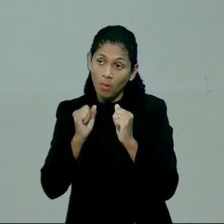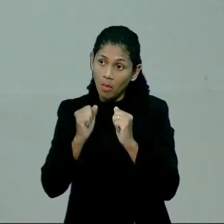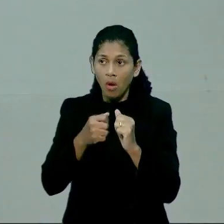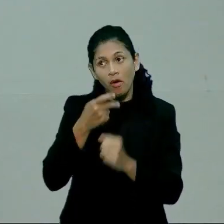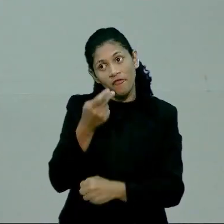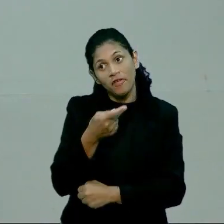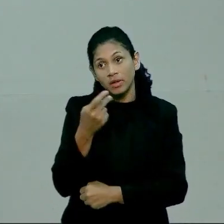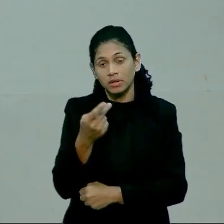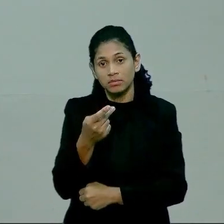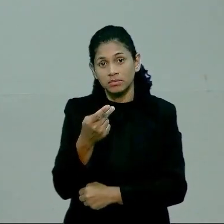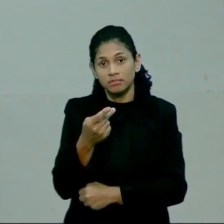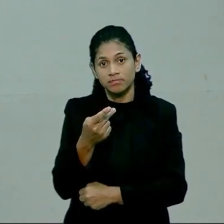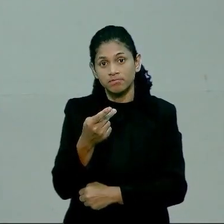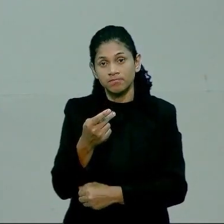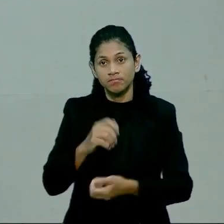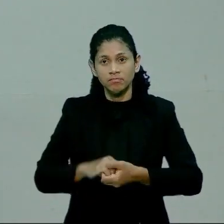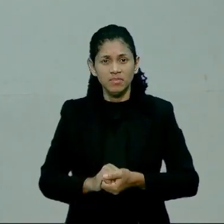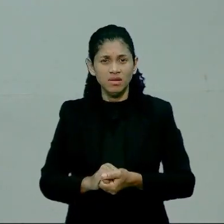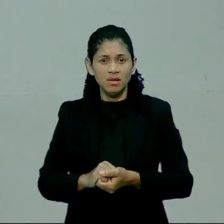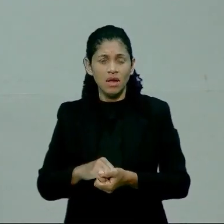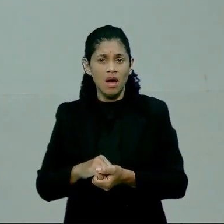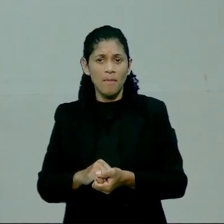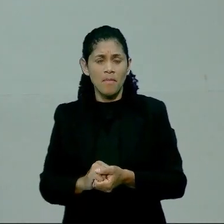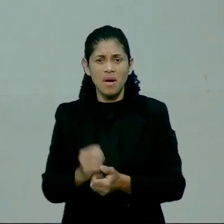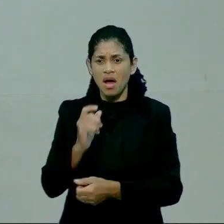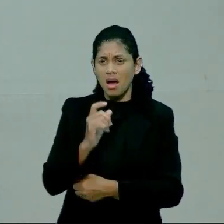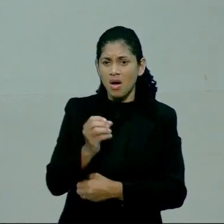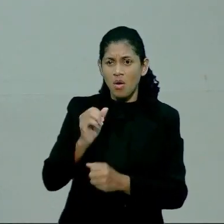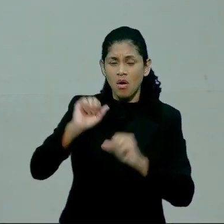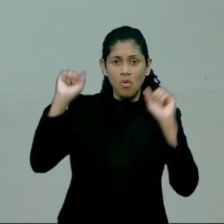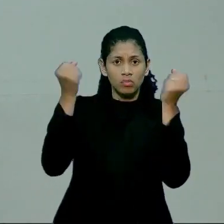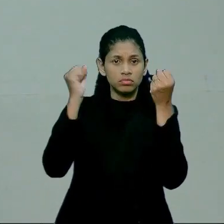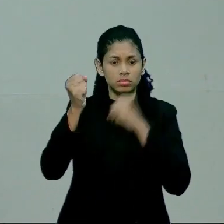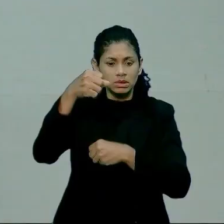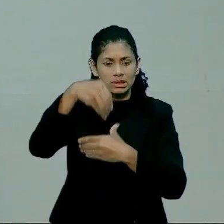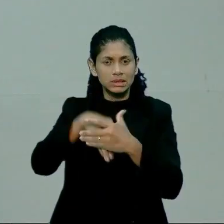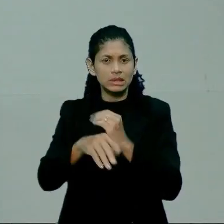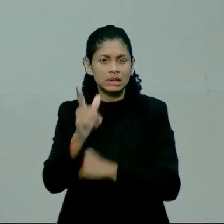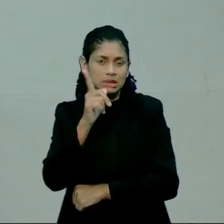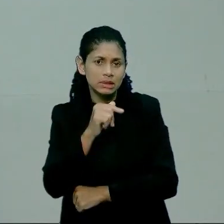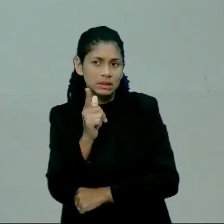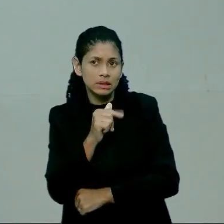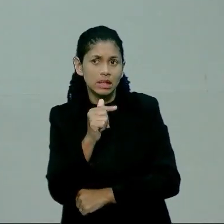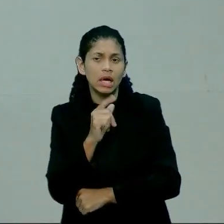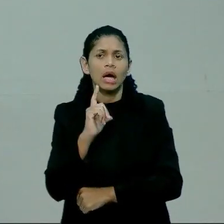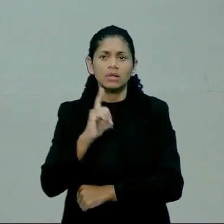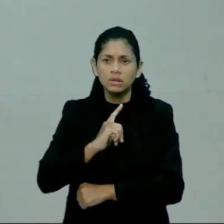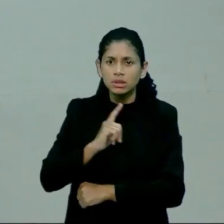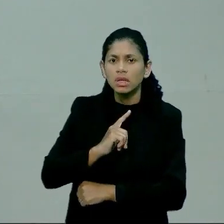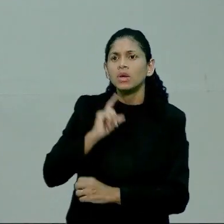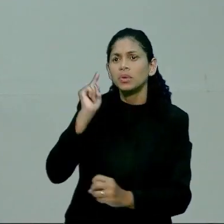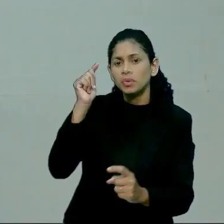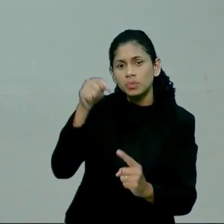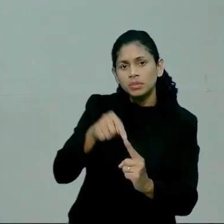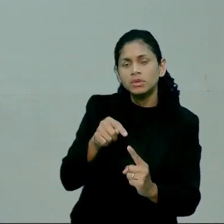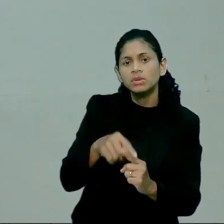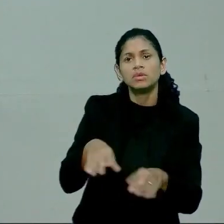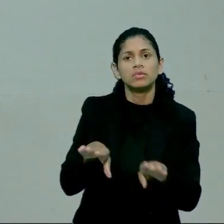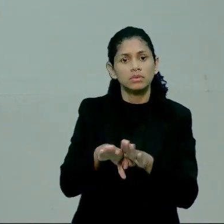hidroginástica ela tem essa percepção e ela é mais adequada para os idosos. Mas veja que a gente pode trabalhar numa condição de